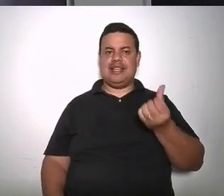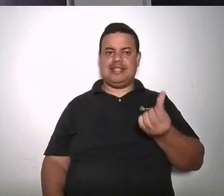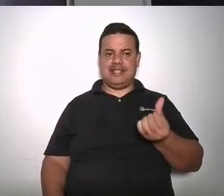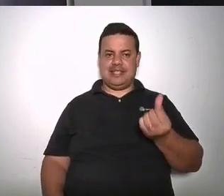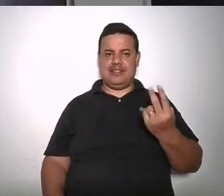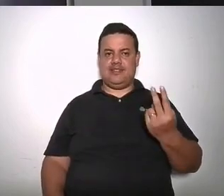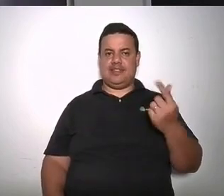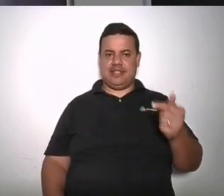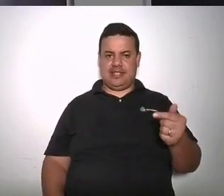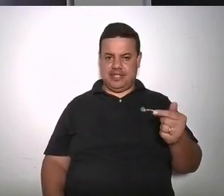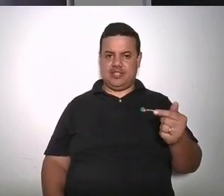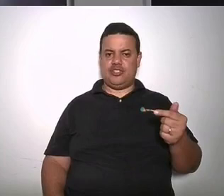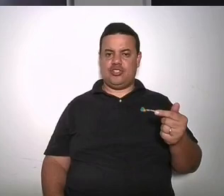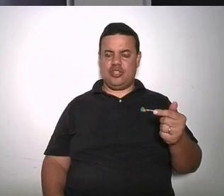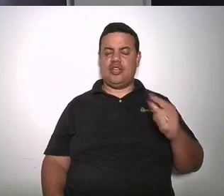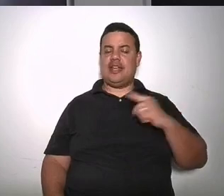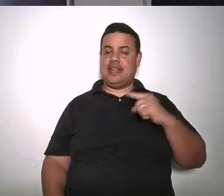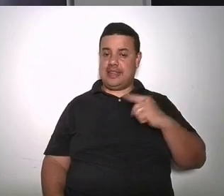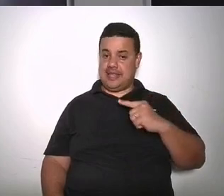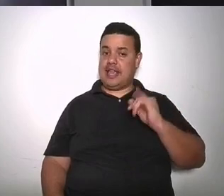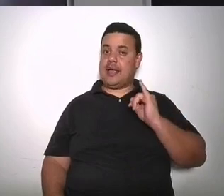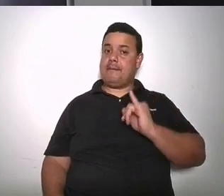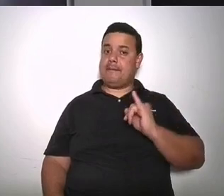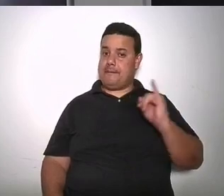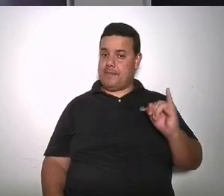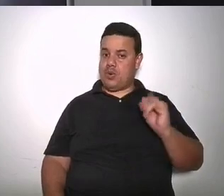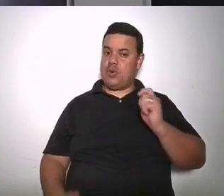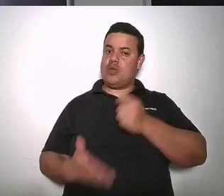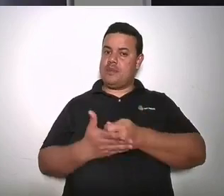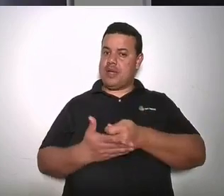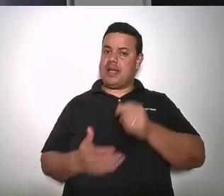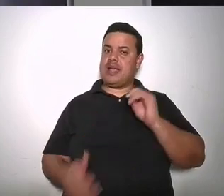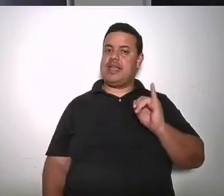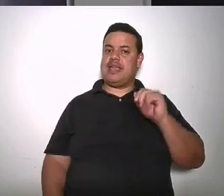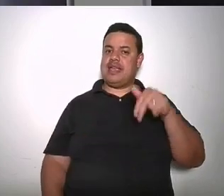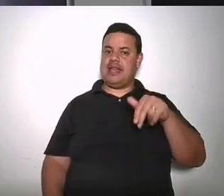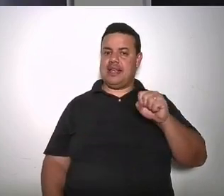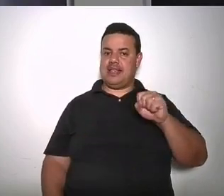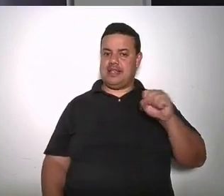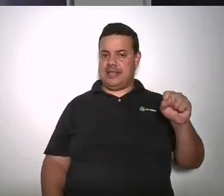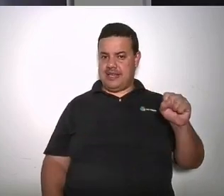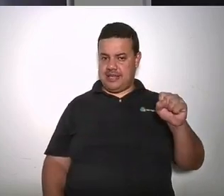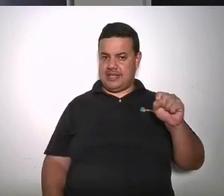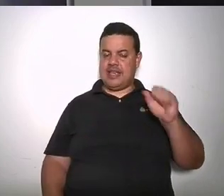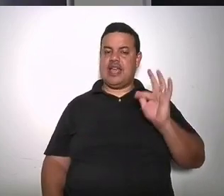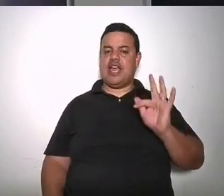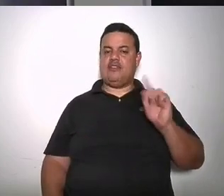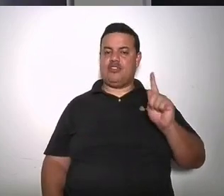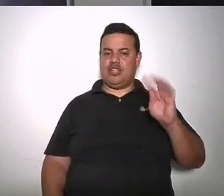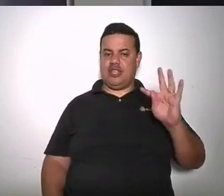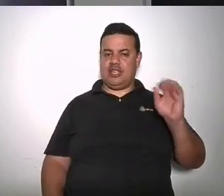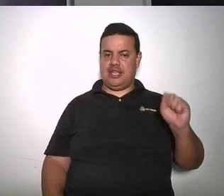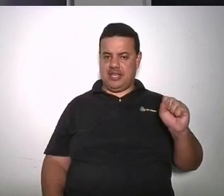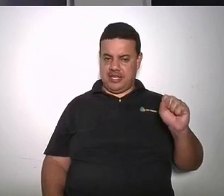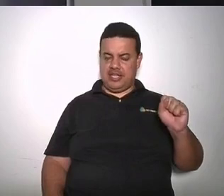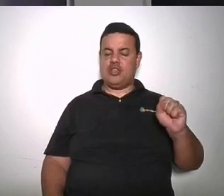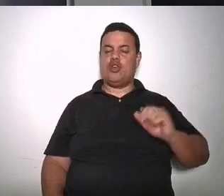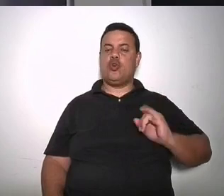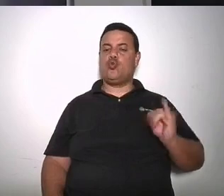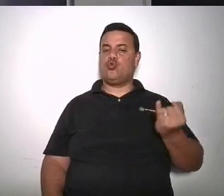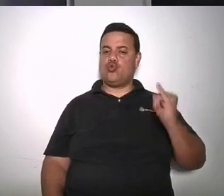93.627.000, folha de pagamento em encargos. Os encargos é INSS, FGTS e assim por diante. Os juros da dívida ativa, nós